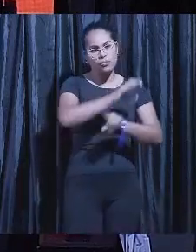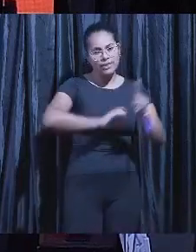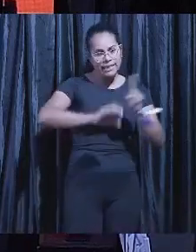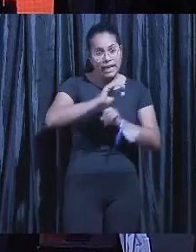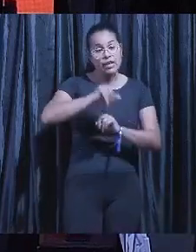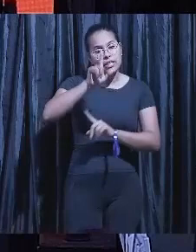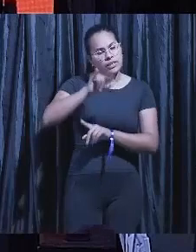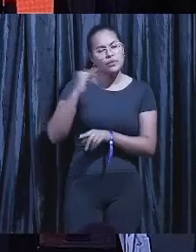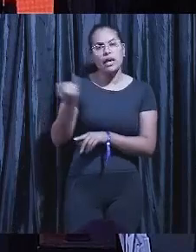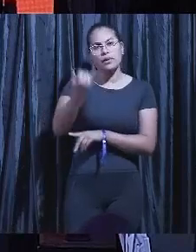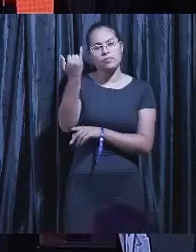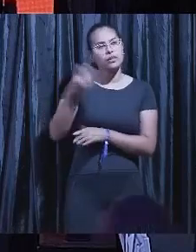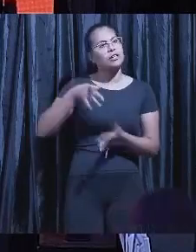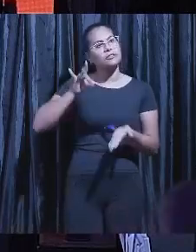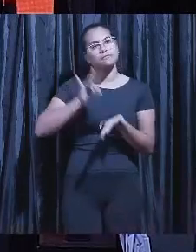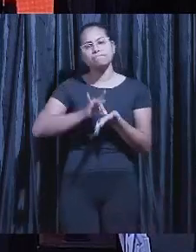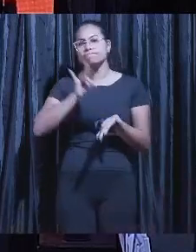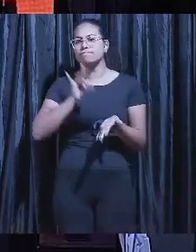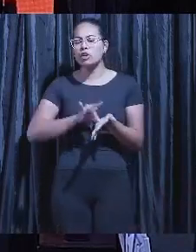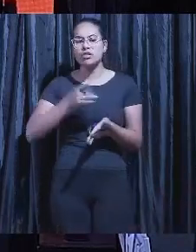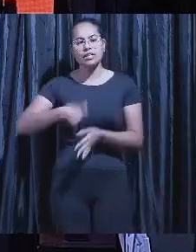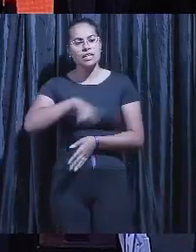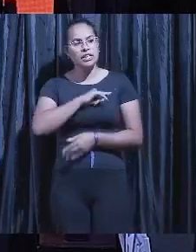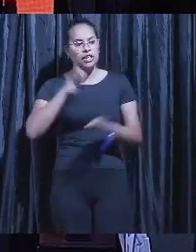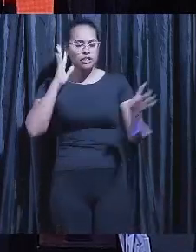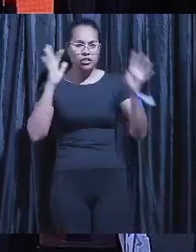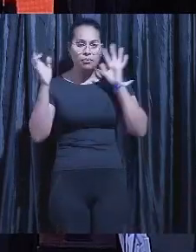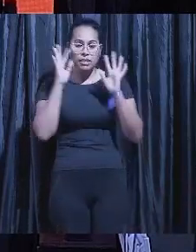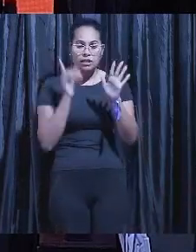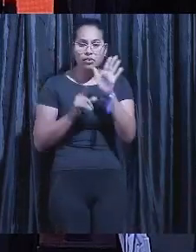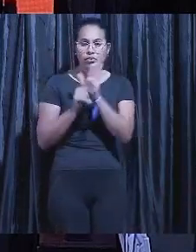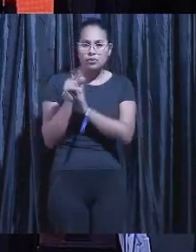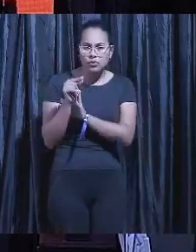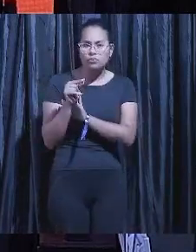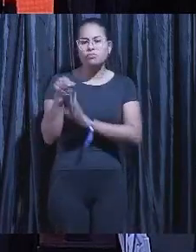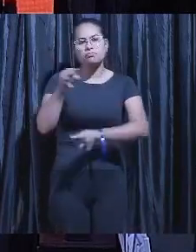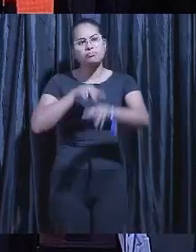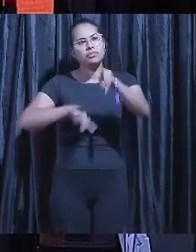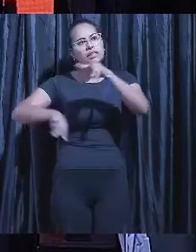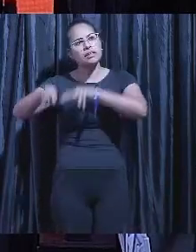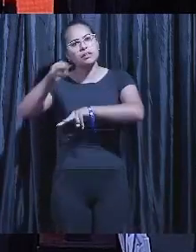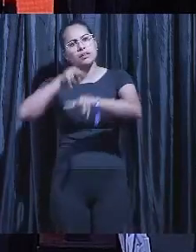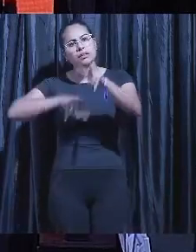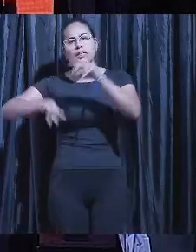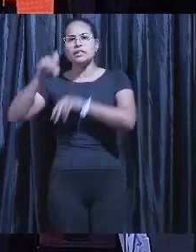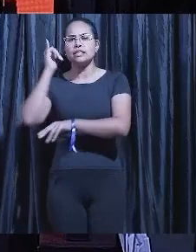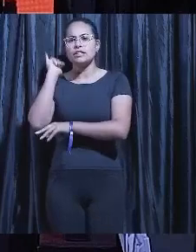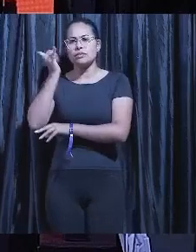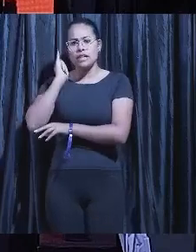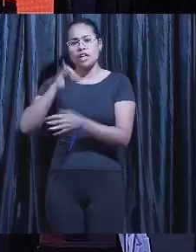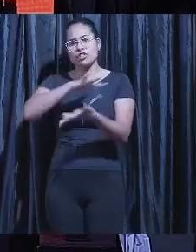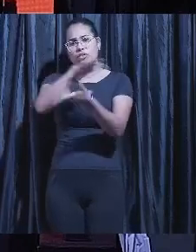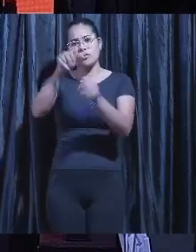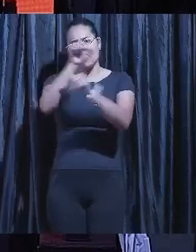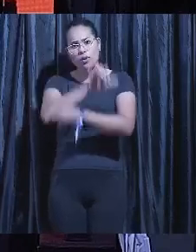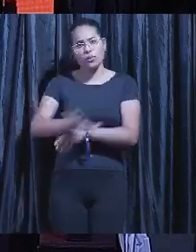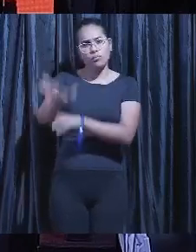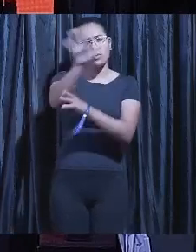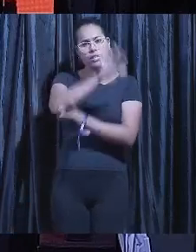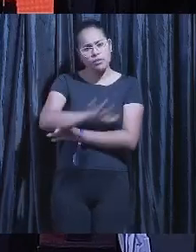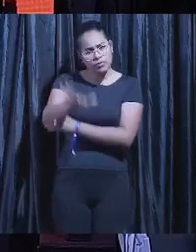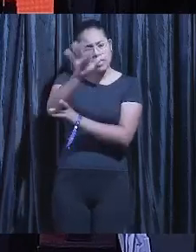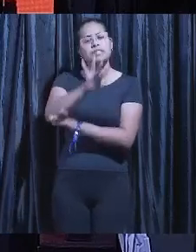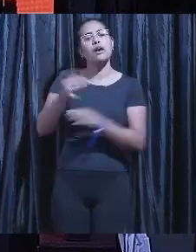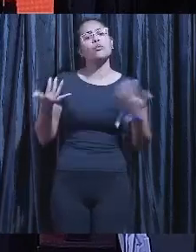gente não está pensando nesses dados, como eu falei, numa narrativa universal, mas numa